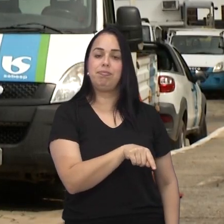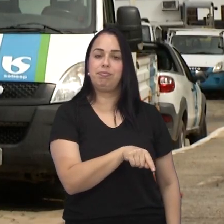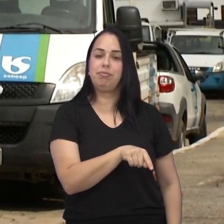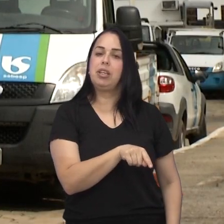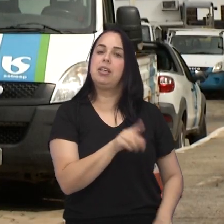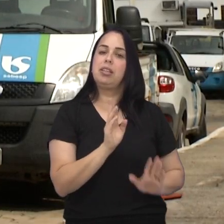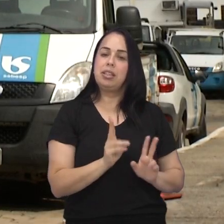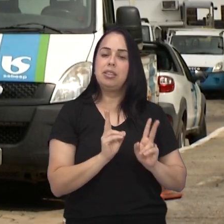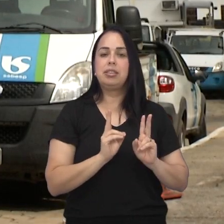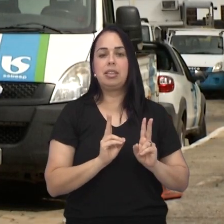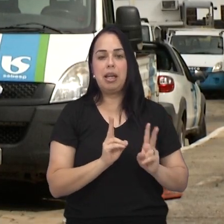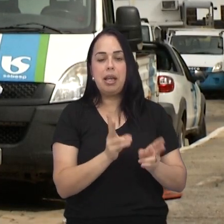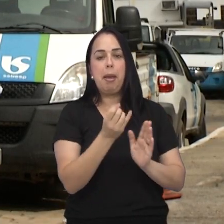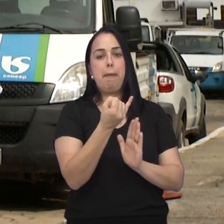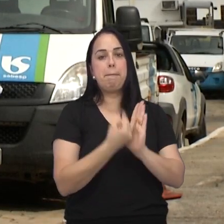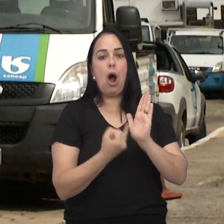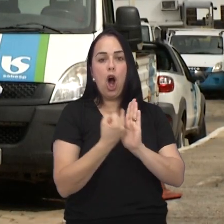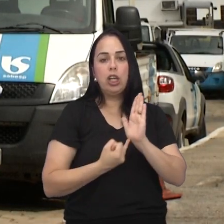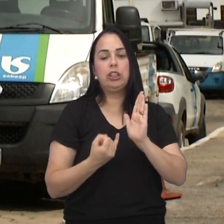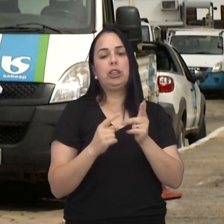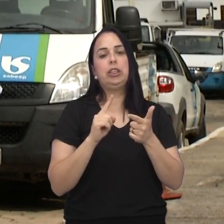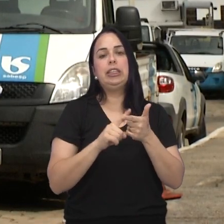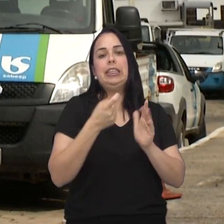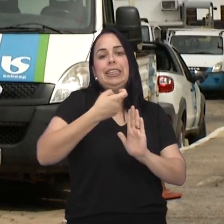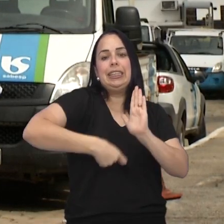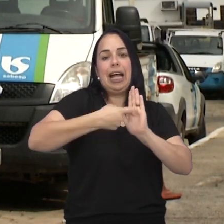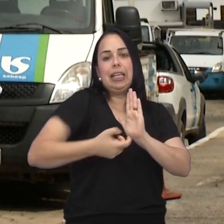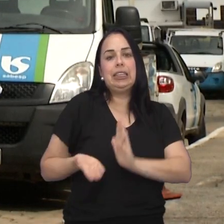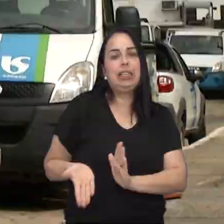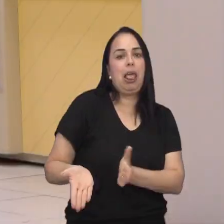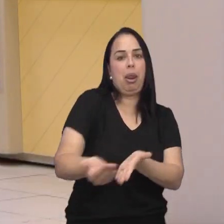as empresas públicas são mantidas por impostos